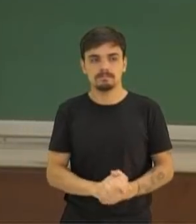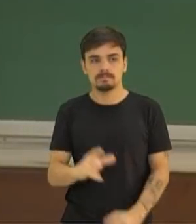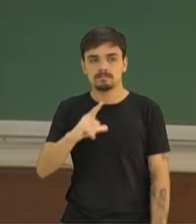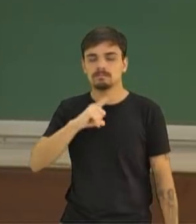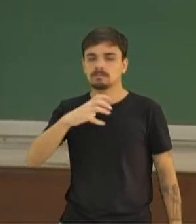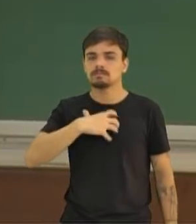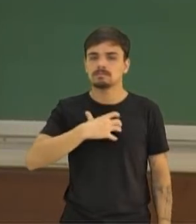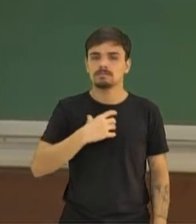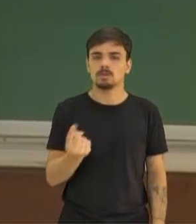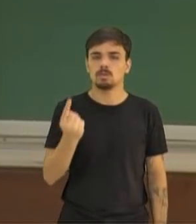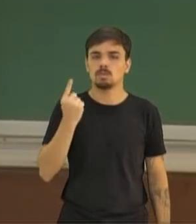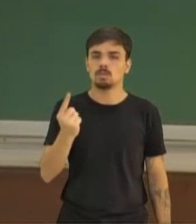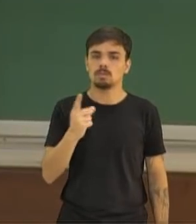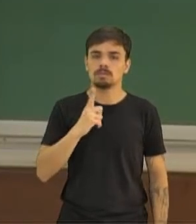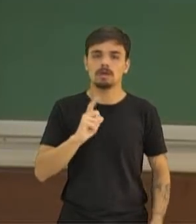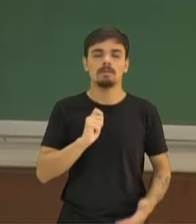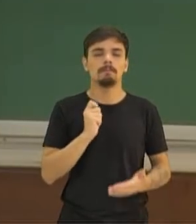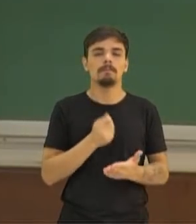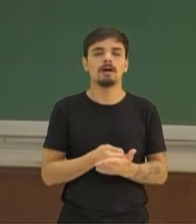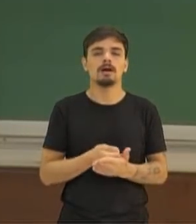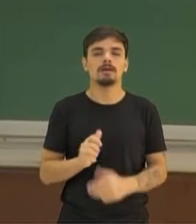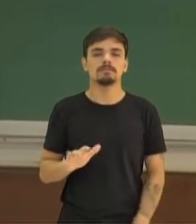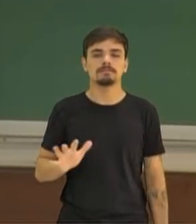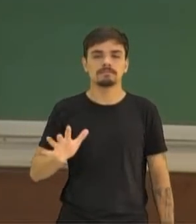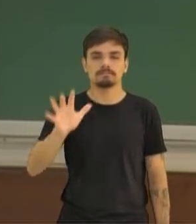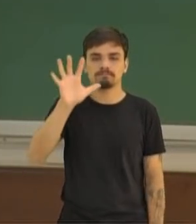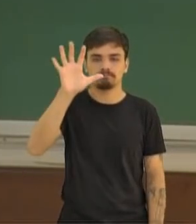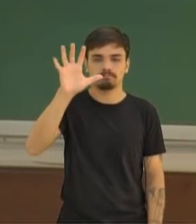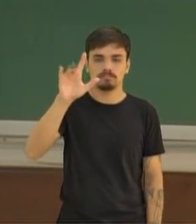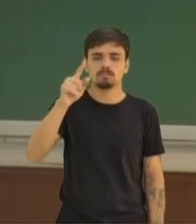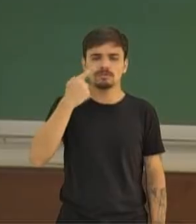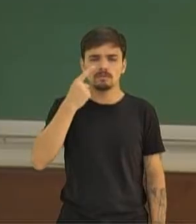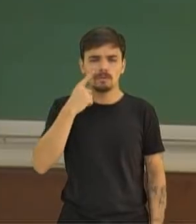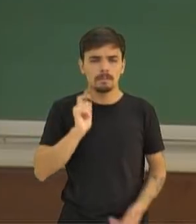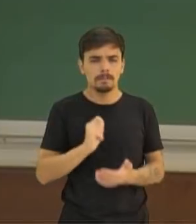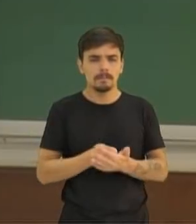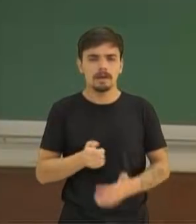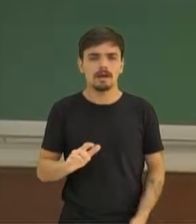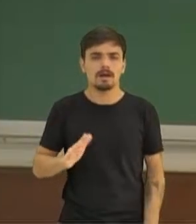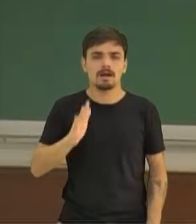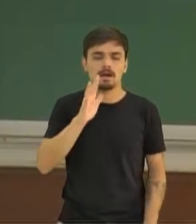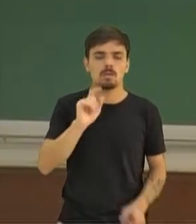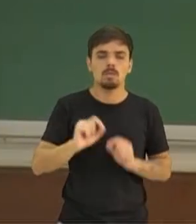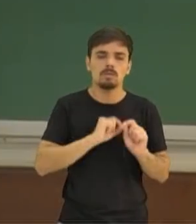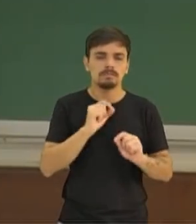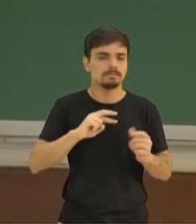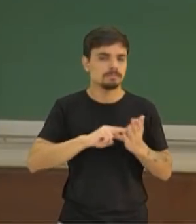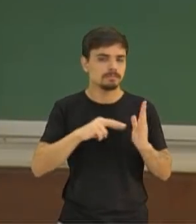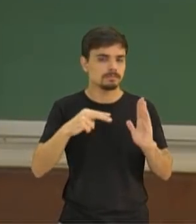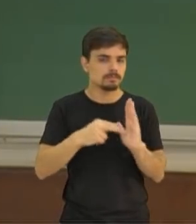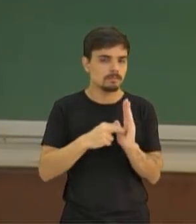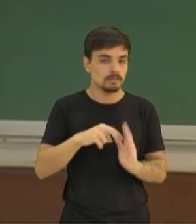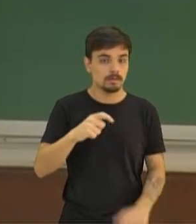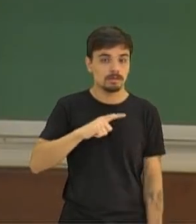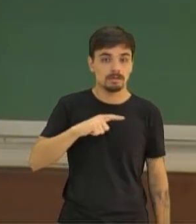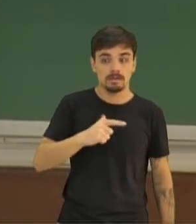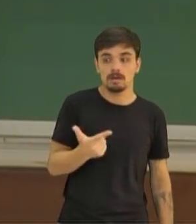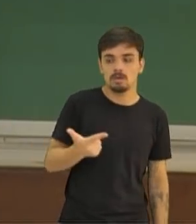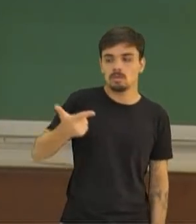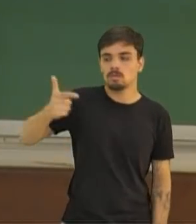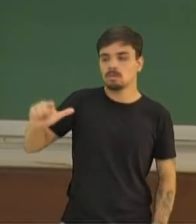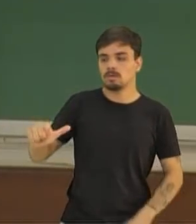Sentido número um, pagar caro. Olha só, vocês prestaram atenção nesse pagar caro? Pagar caro no sentido de que os